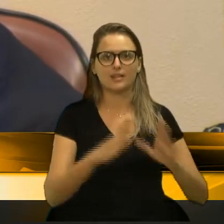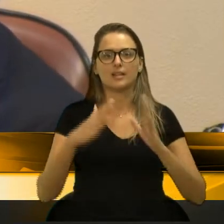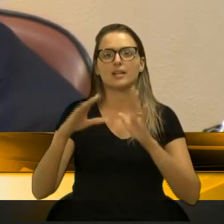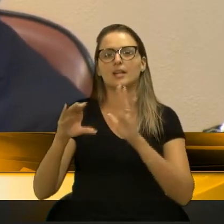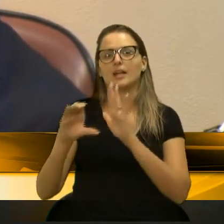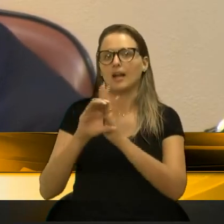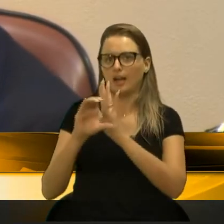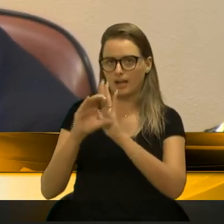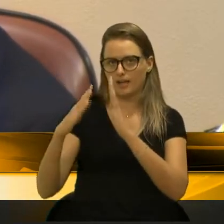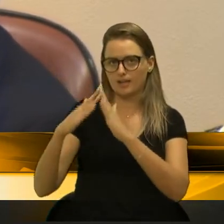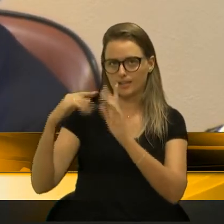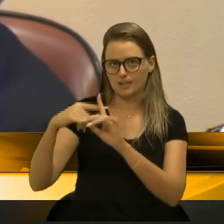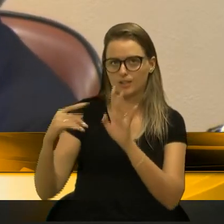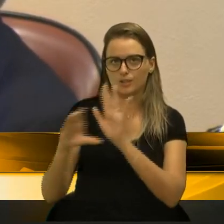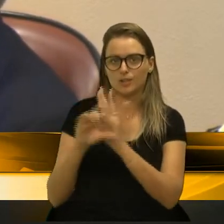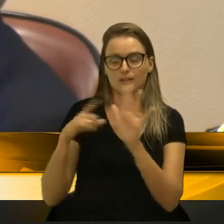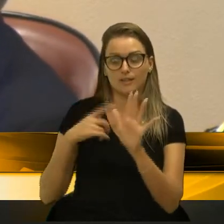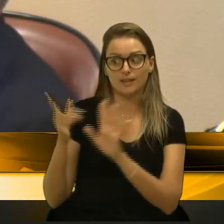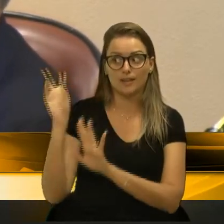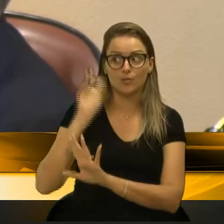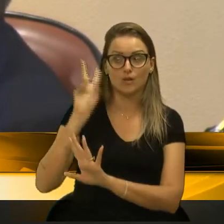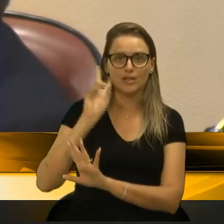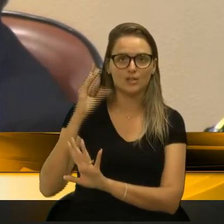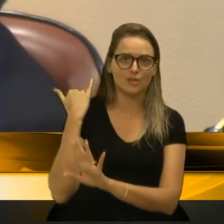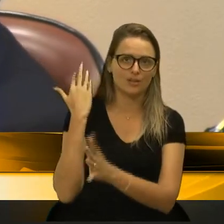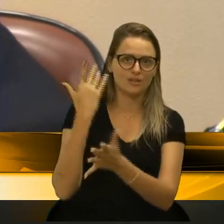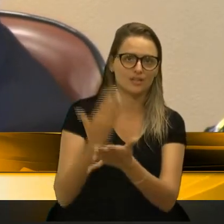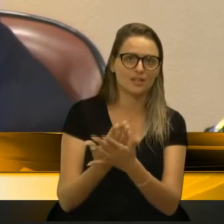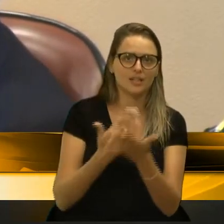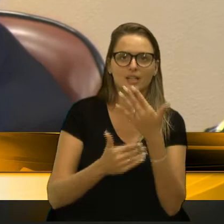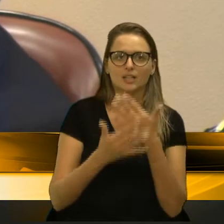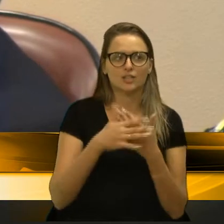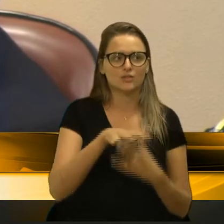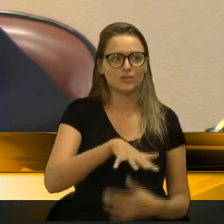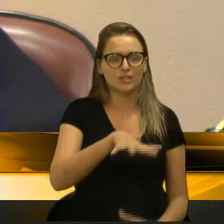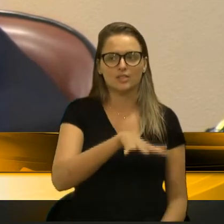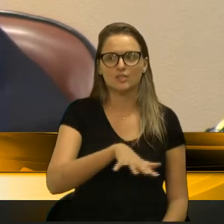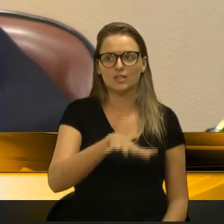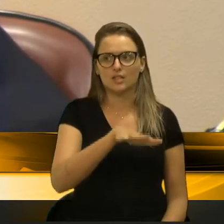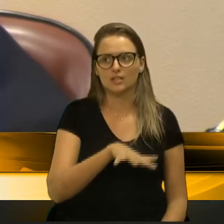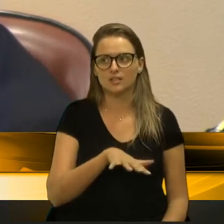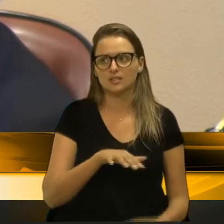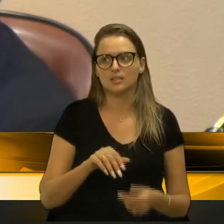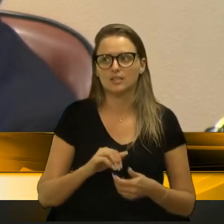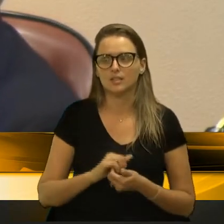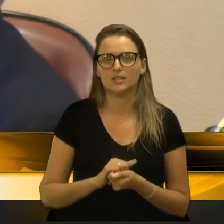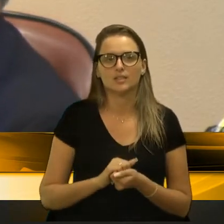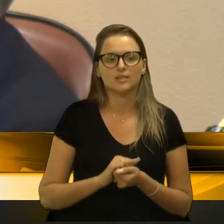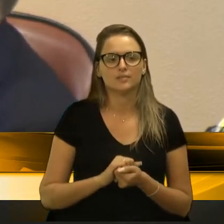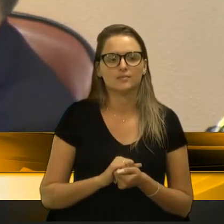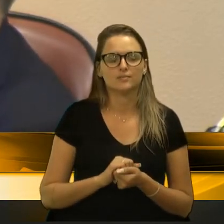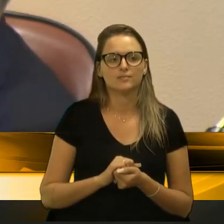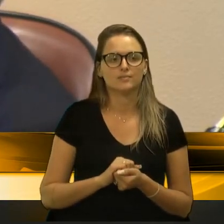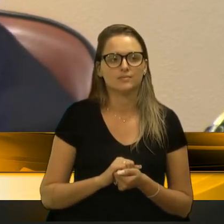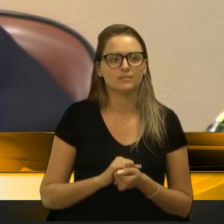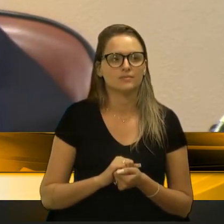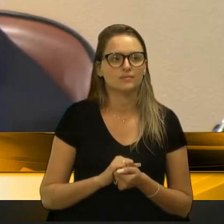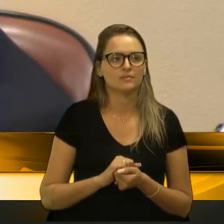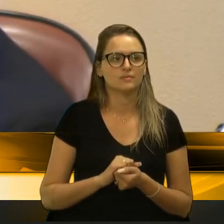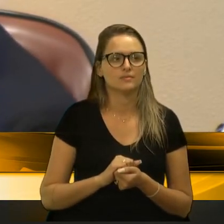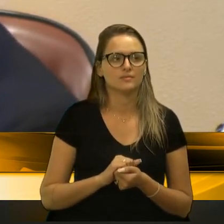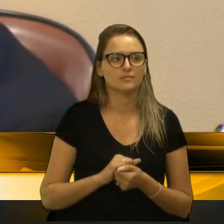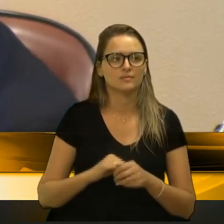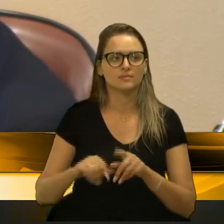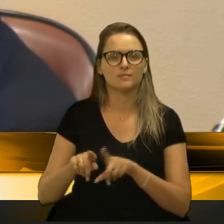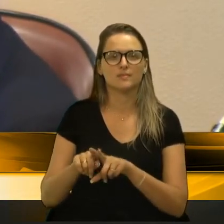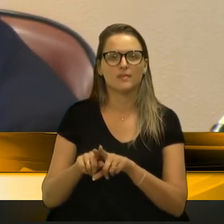um trabalho histórico em relação a isso, em vários setores. Então, a campanha vai reforçar esse trabalho que já é feito pela Igreja. Mas